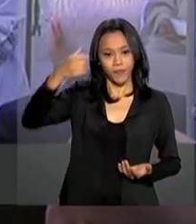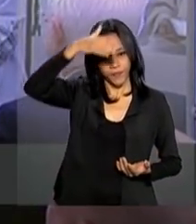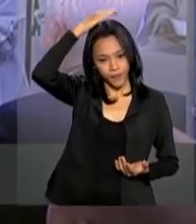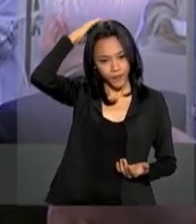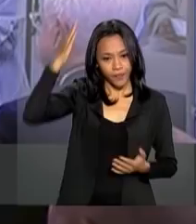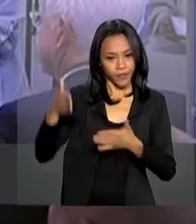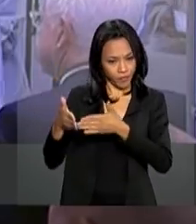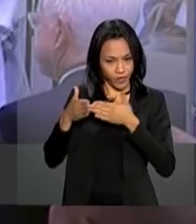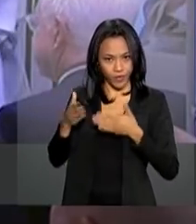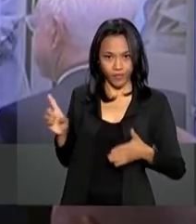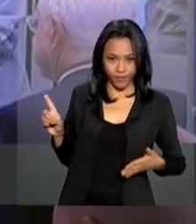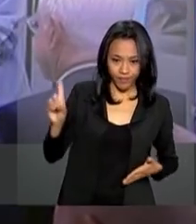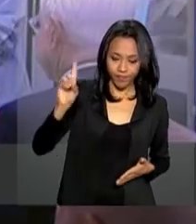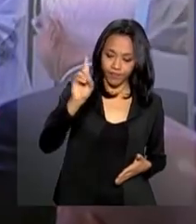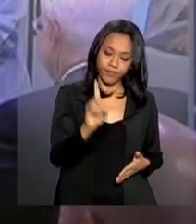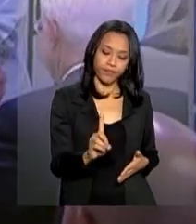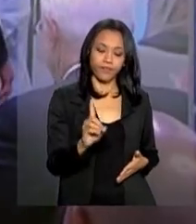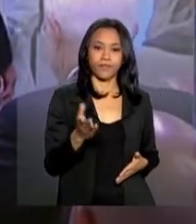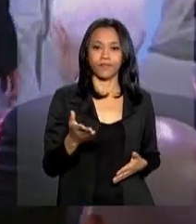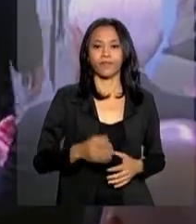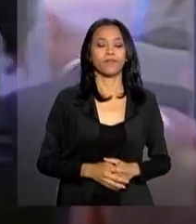favor.